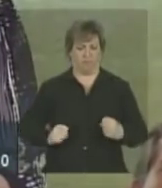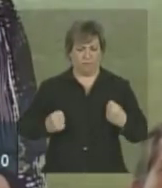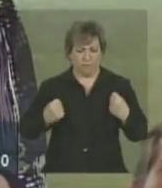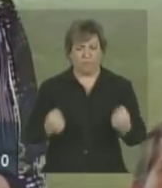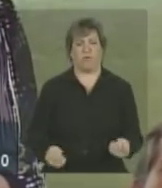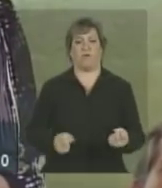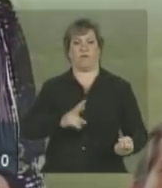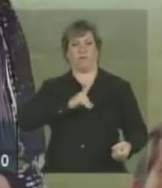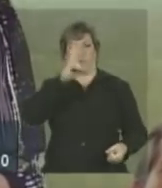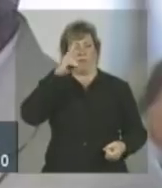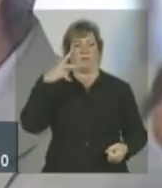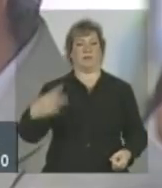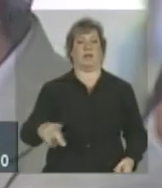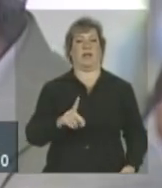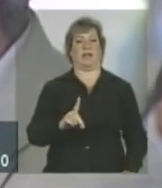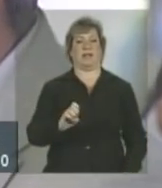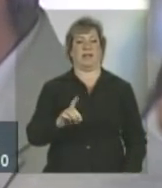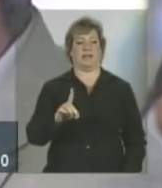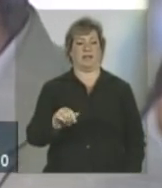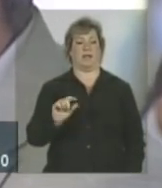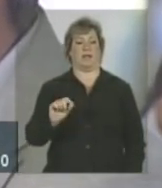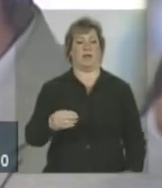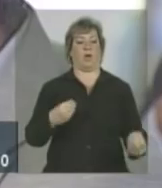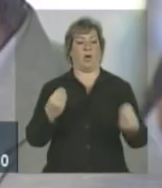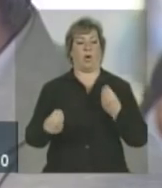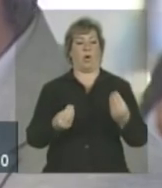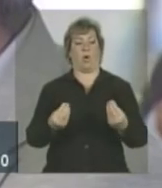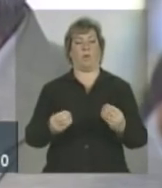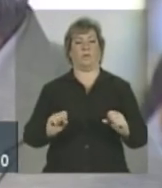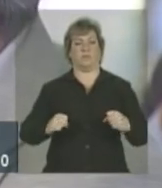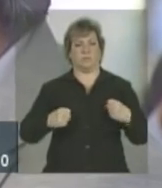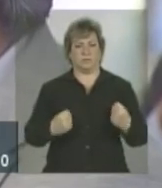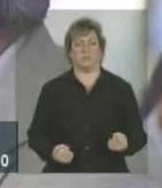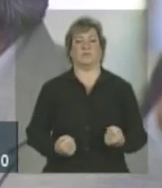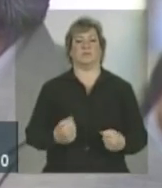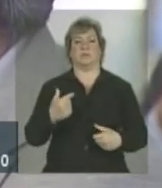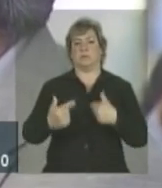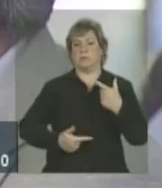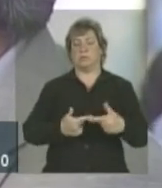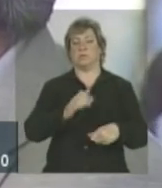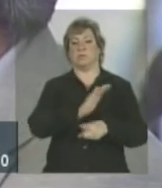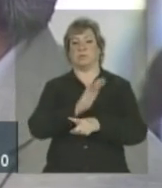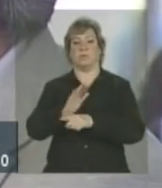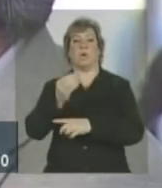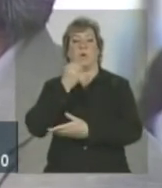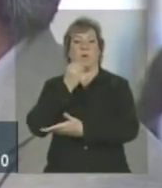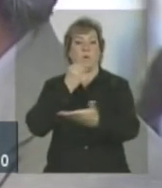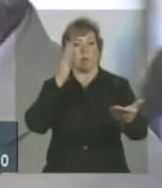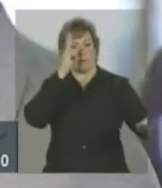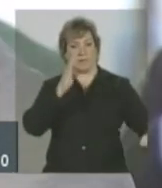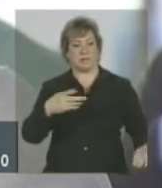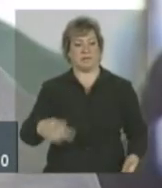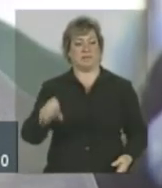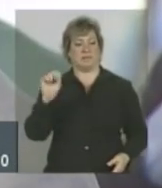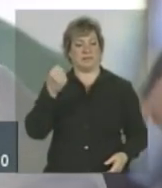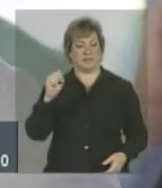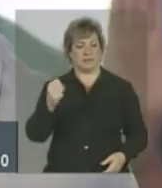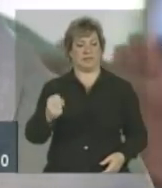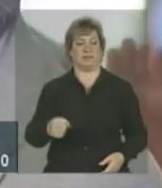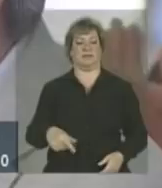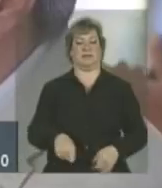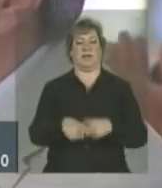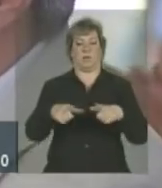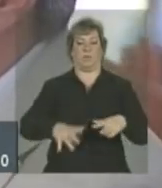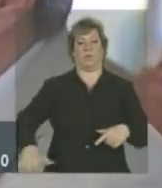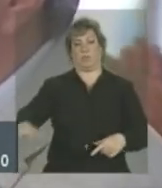realizadora do DEDA como sendo uma fúria criadora de de oportunidades para o Brasil e para Sergipe e para essa